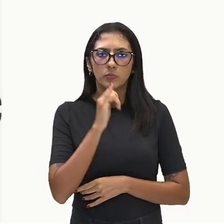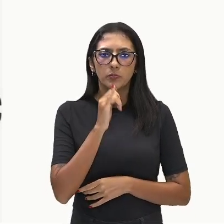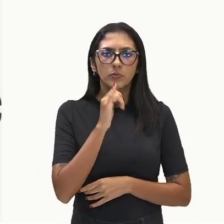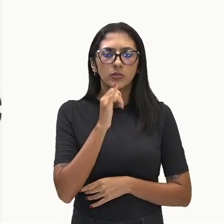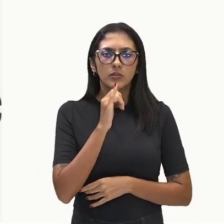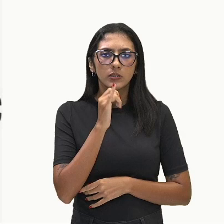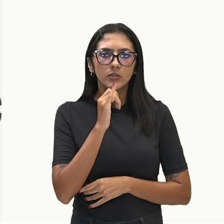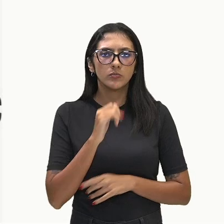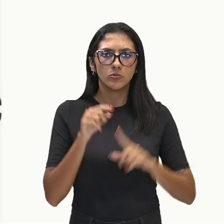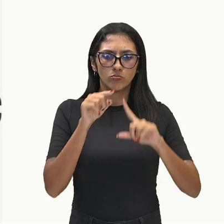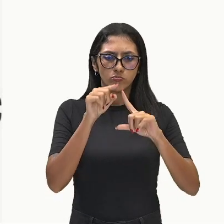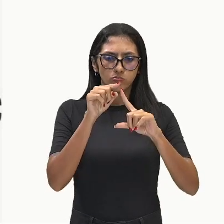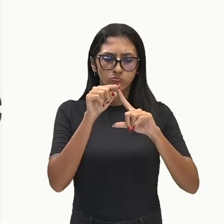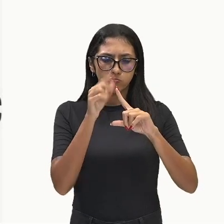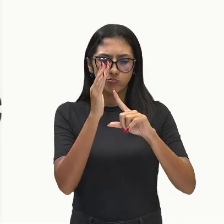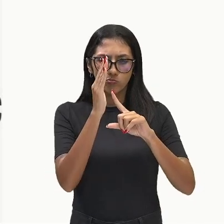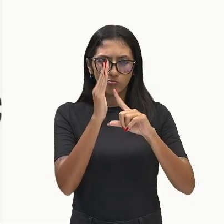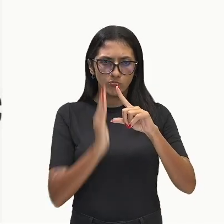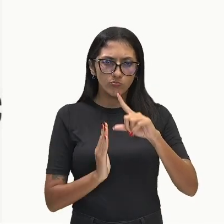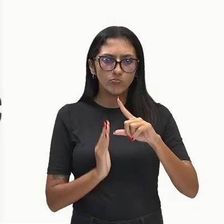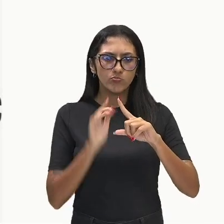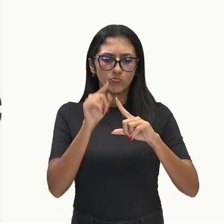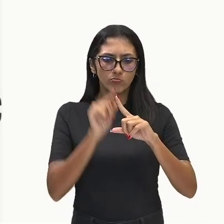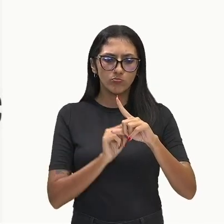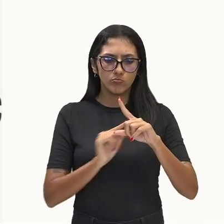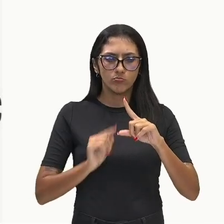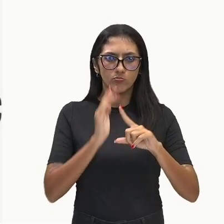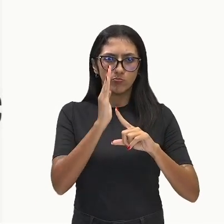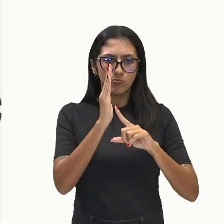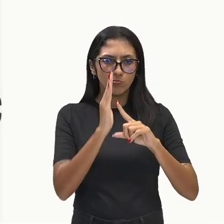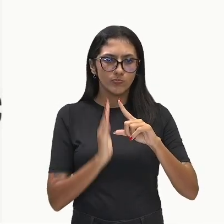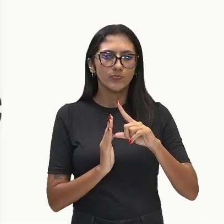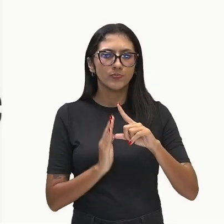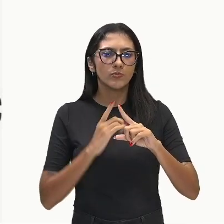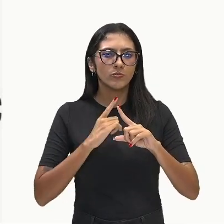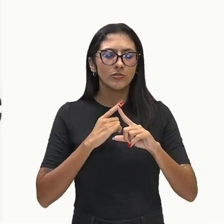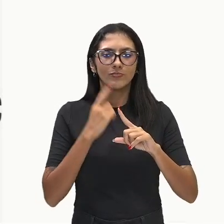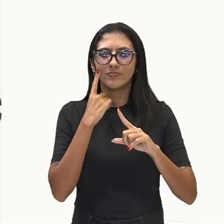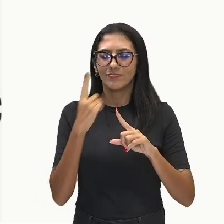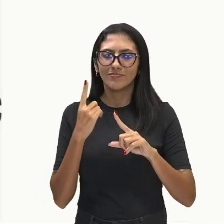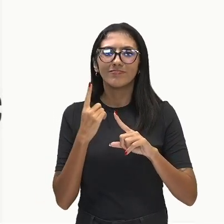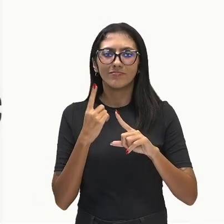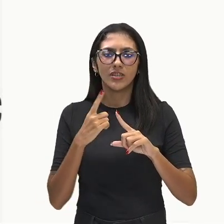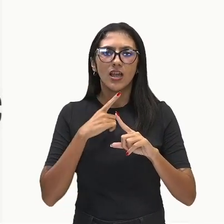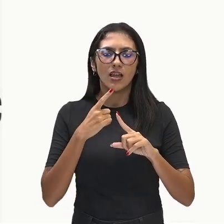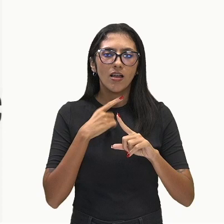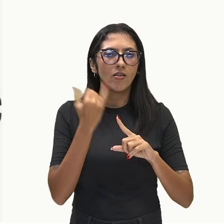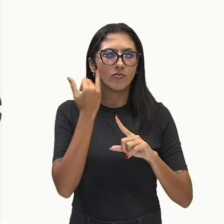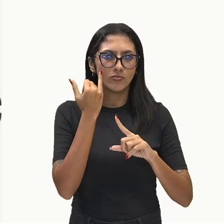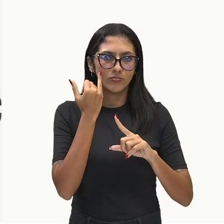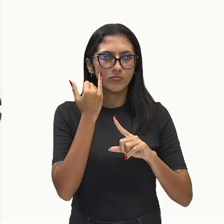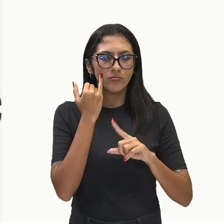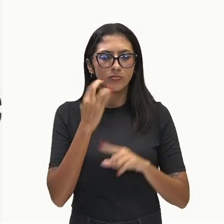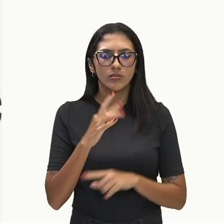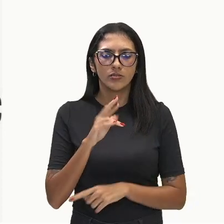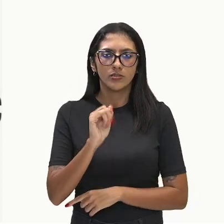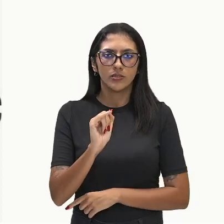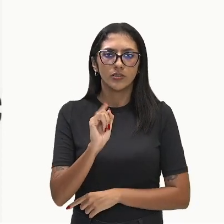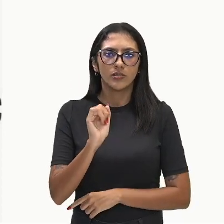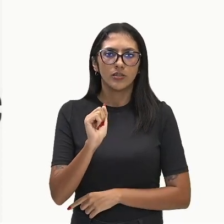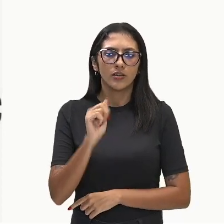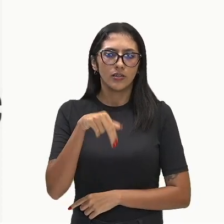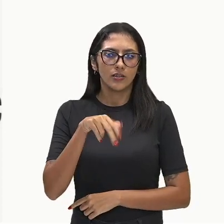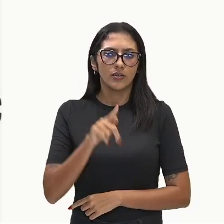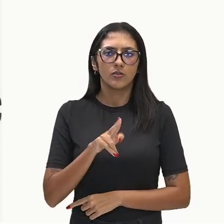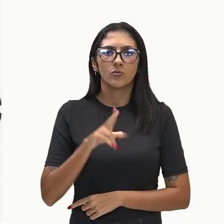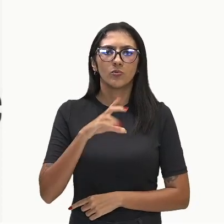meio, o que que a gente vai ter? Adivinhe só, um triângulo retângulo.